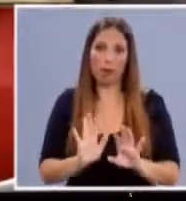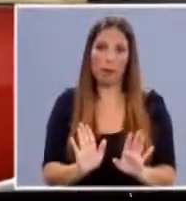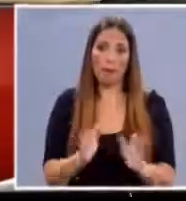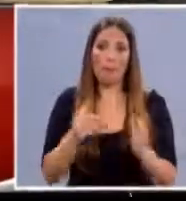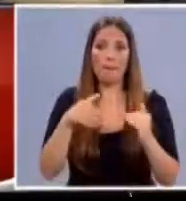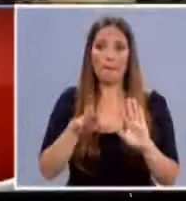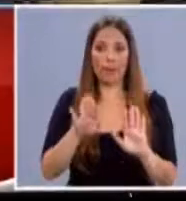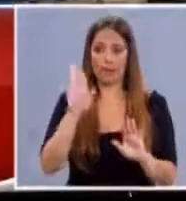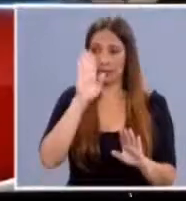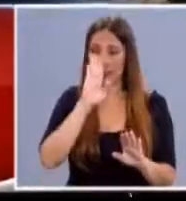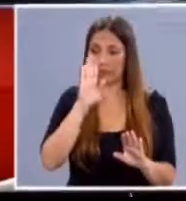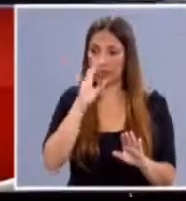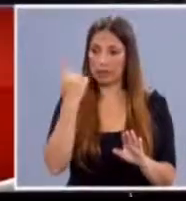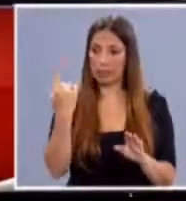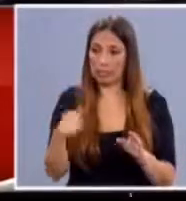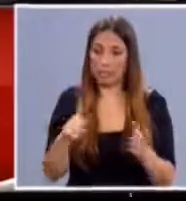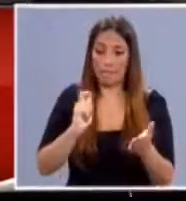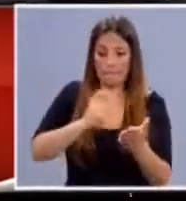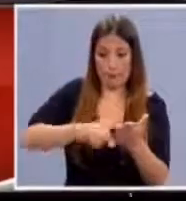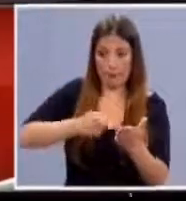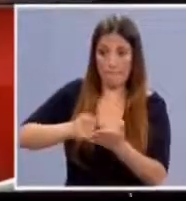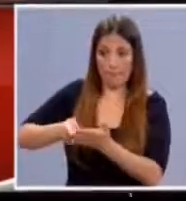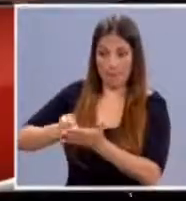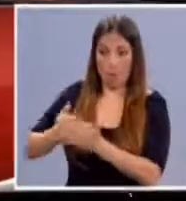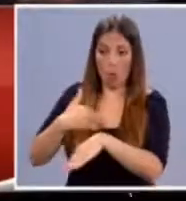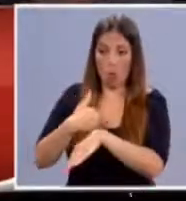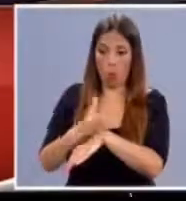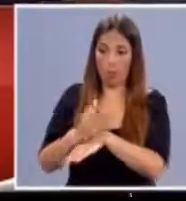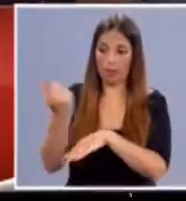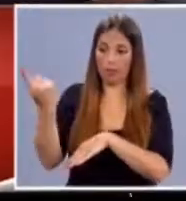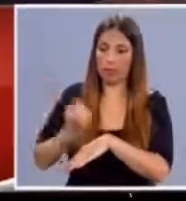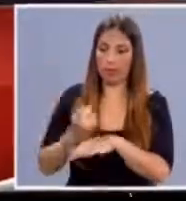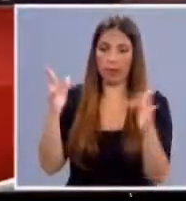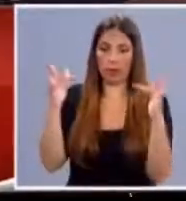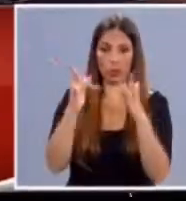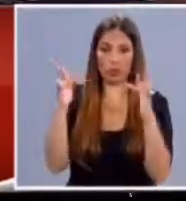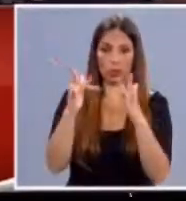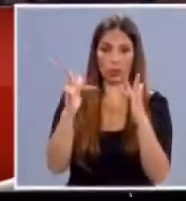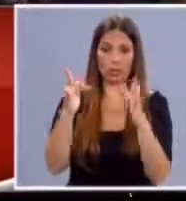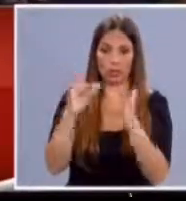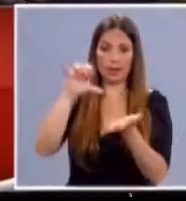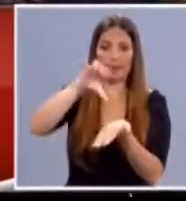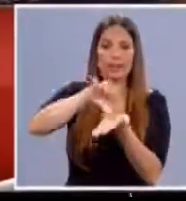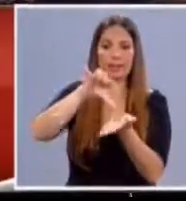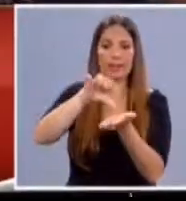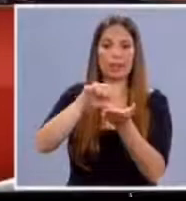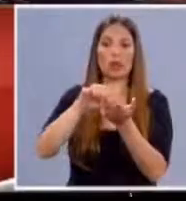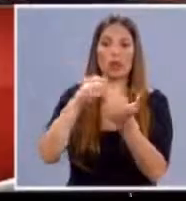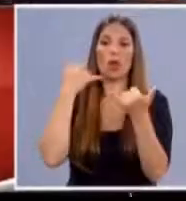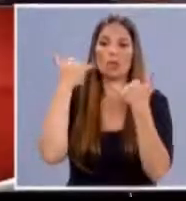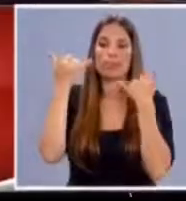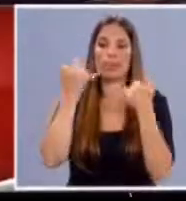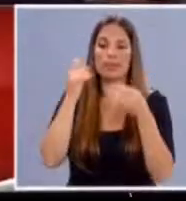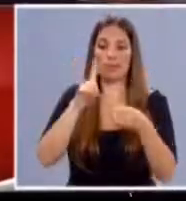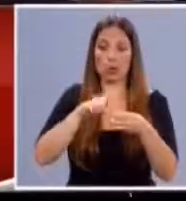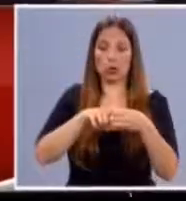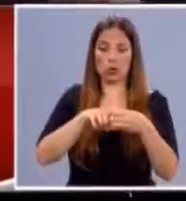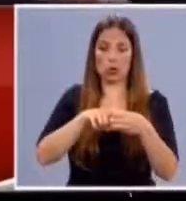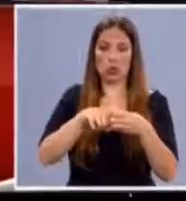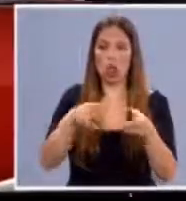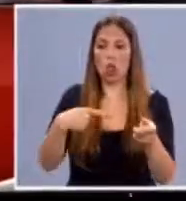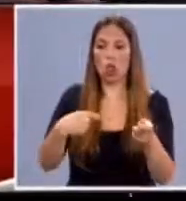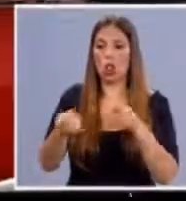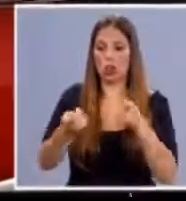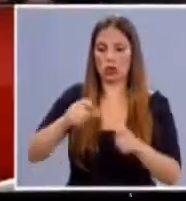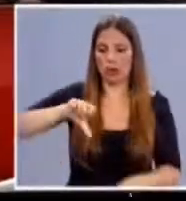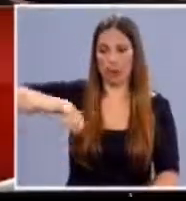sócio tenha as cotas em atraso, deverão contactar o Centro de Atendimento ao Sócio na Loja Verde, porque será muito mal